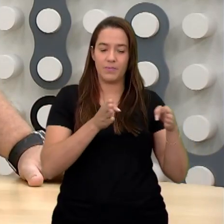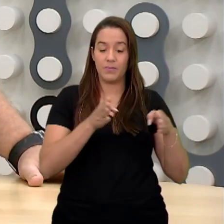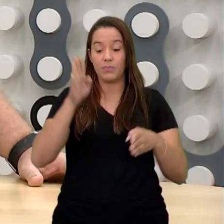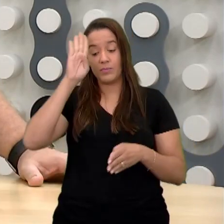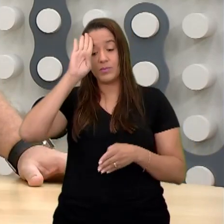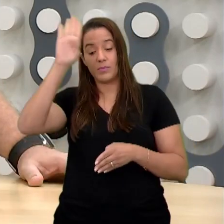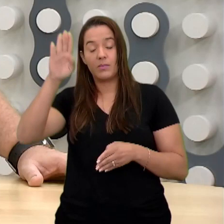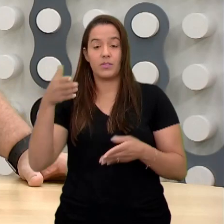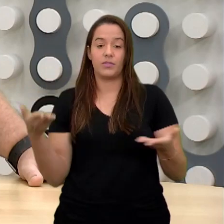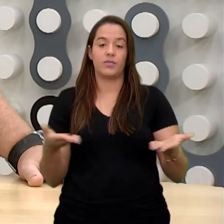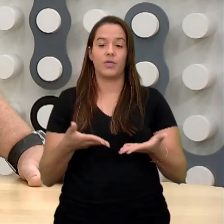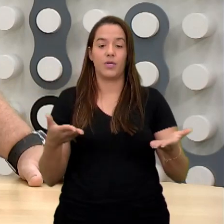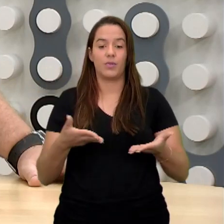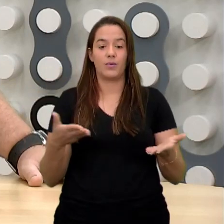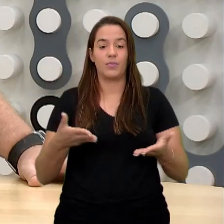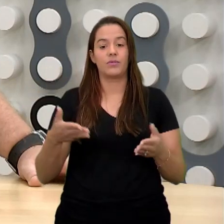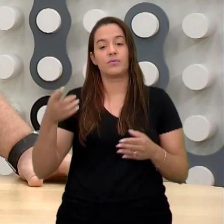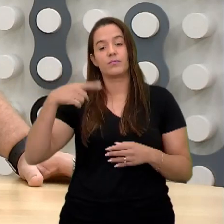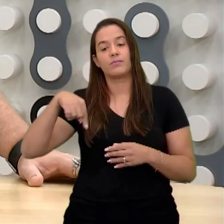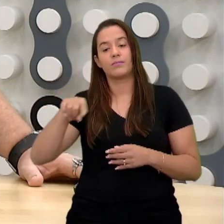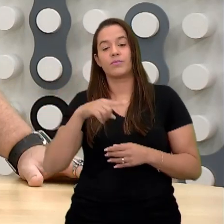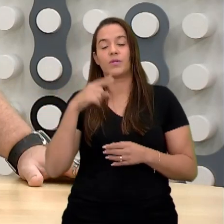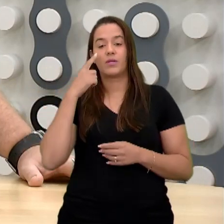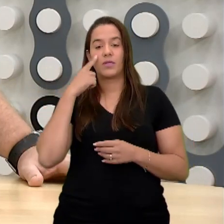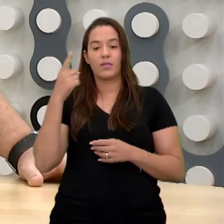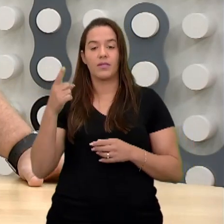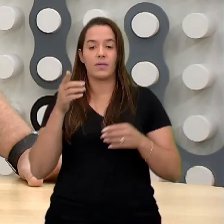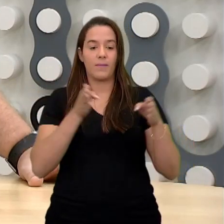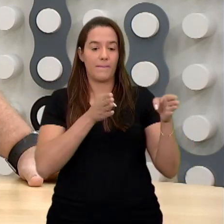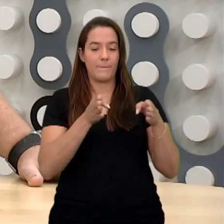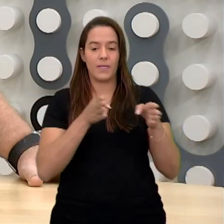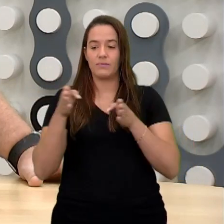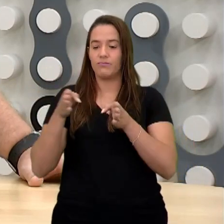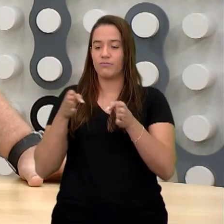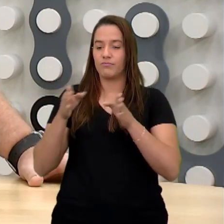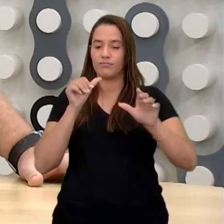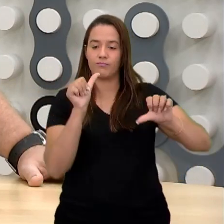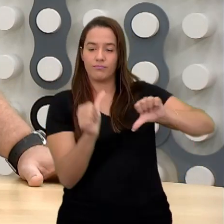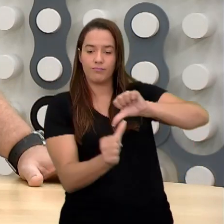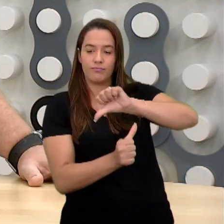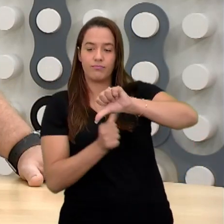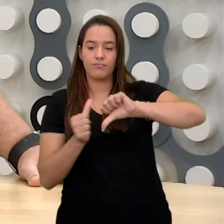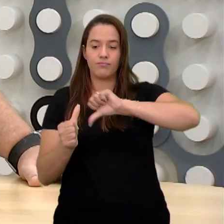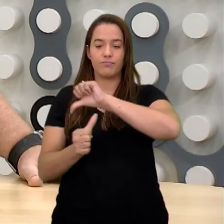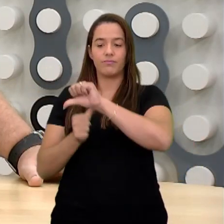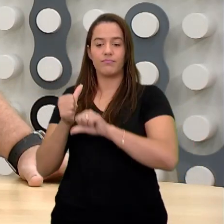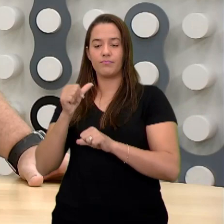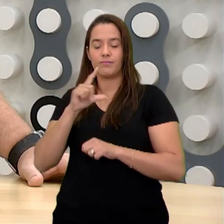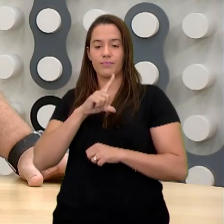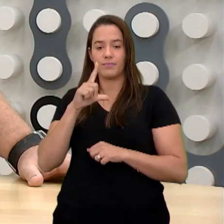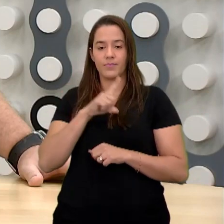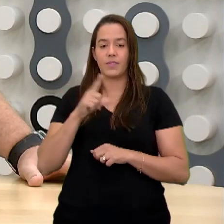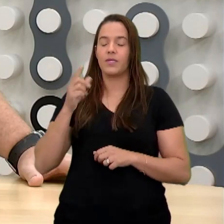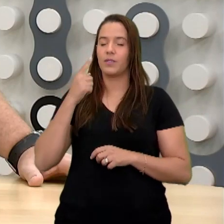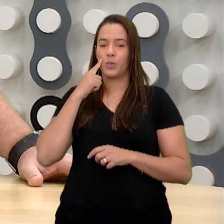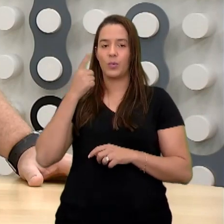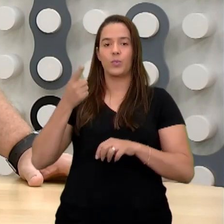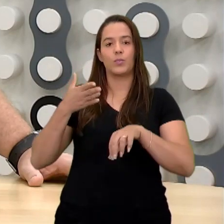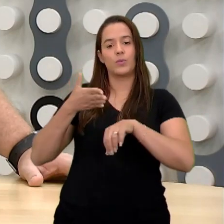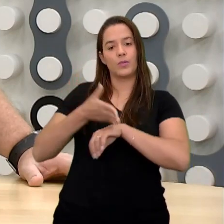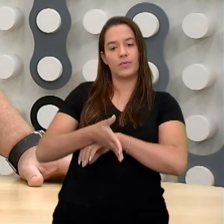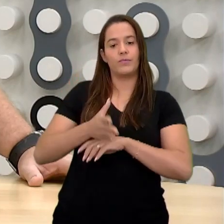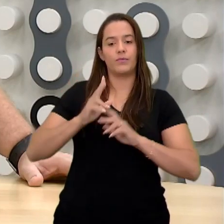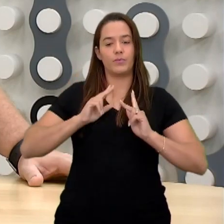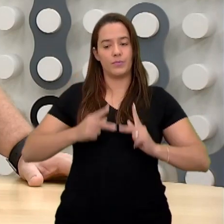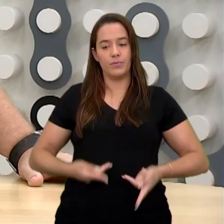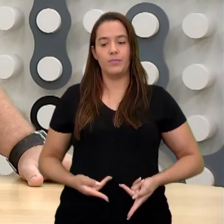principalmente agora, né, no Cenozoico, que as épocas vão se transformando. Nós temos muita interferência aí do ser humano, né, e a gente